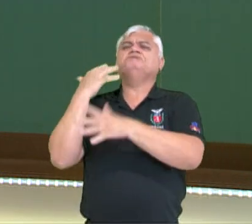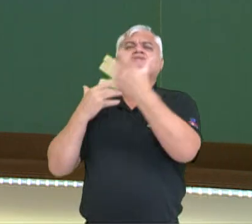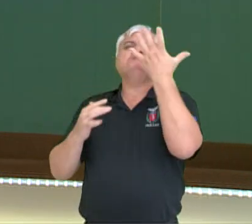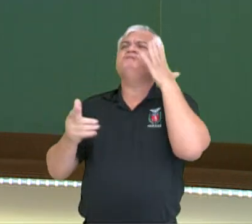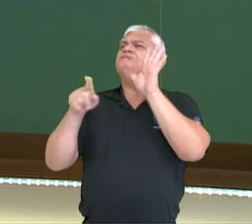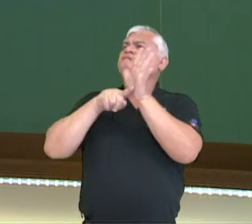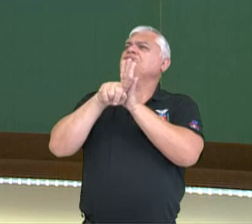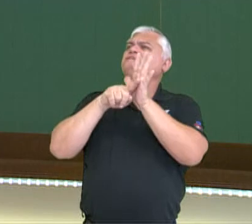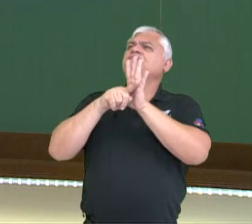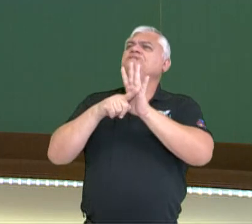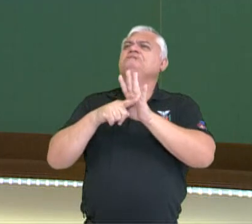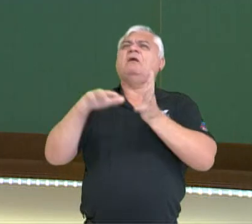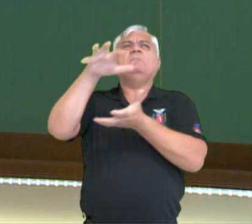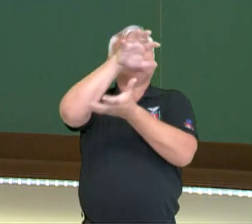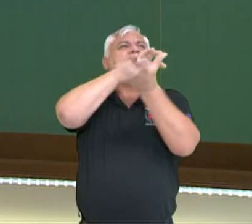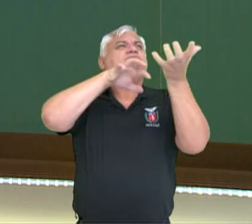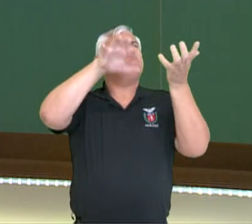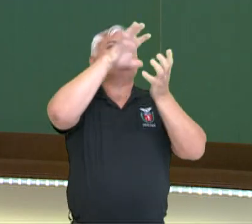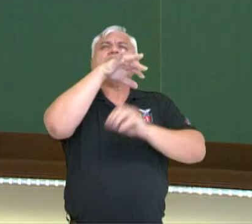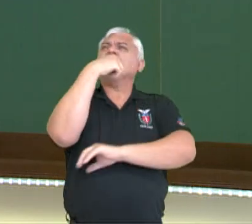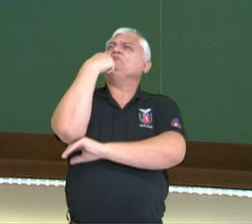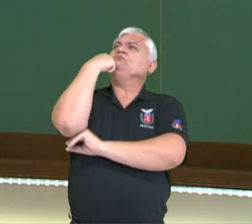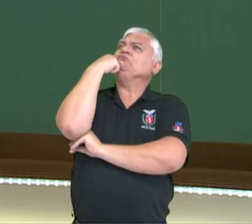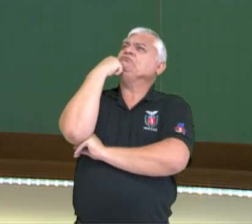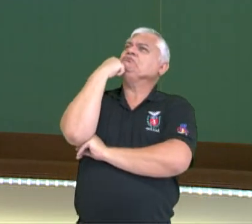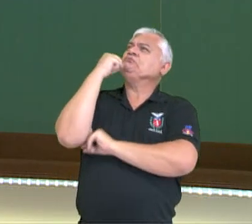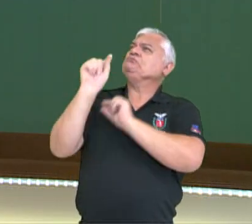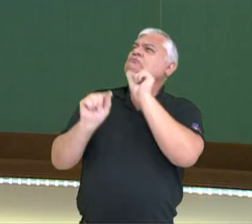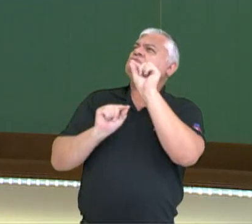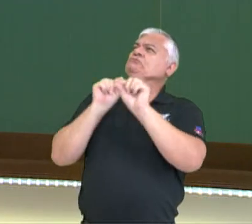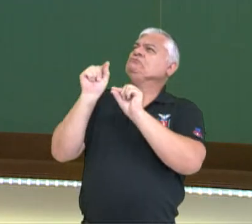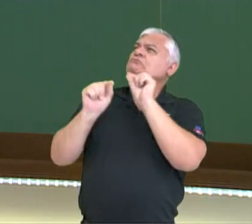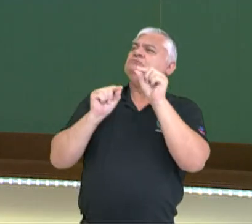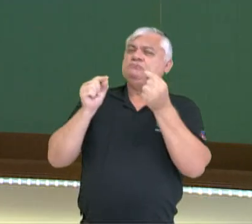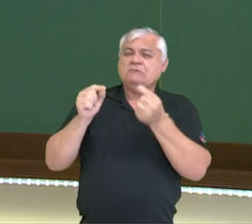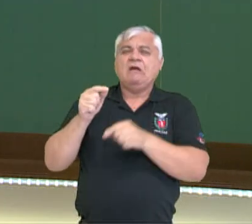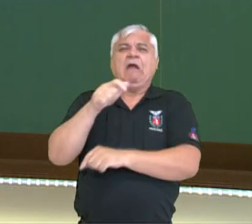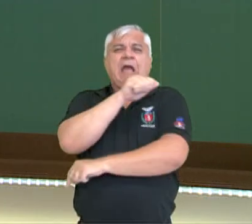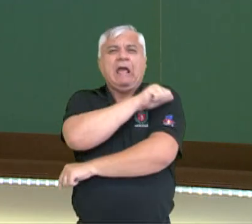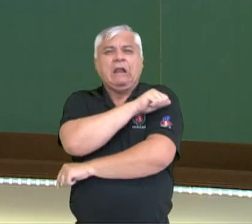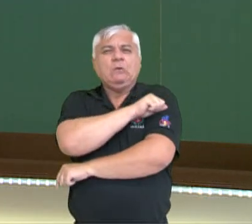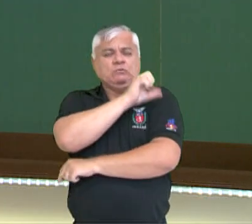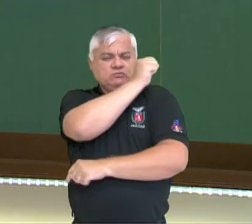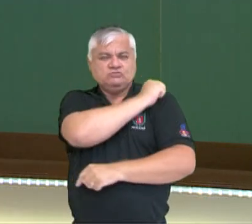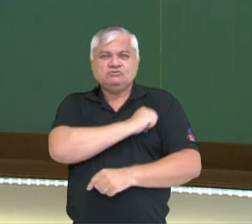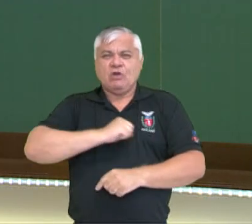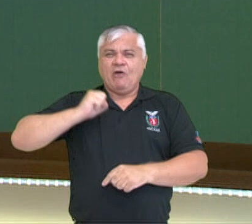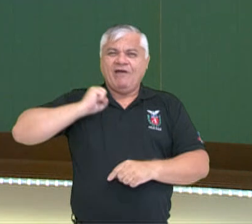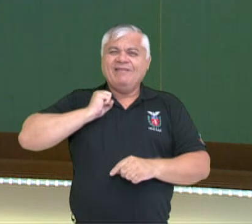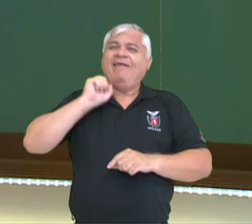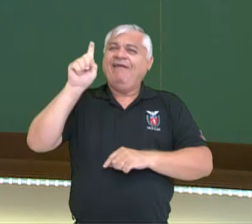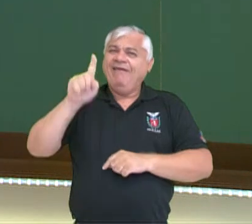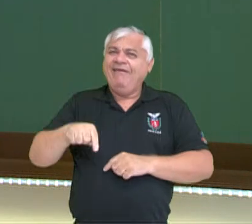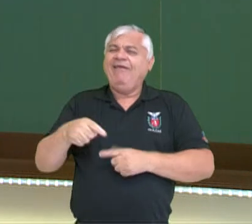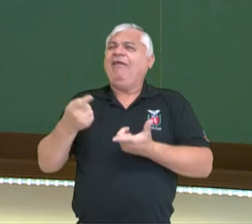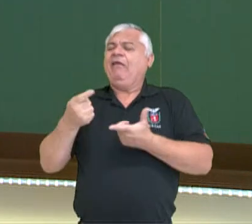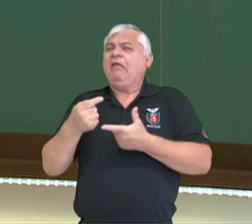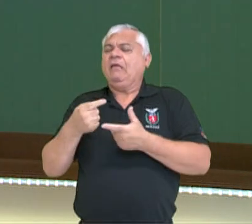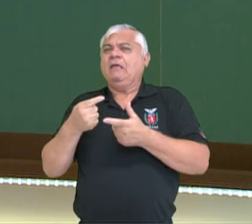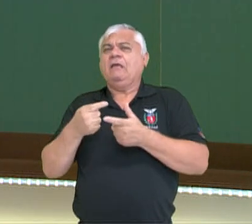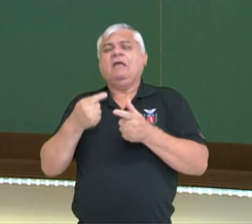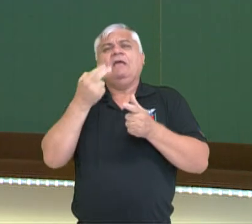das questões cosmológicas, lá os pré-socráticos, se perguntavam, são as mesmas questões que hoje a biologia